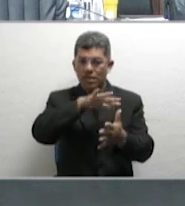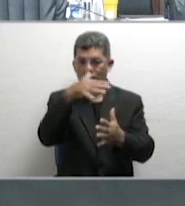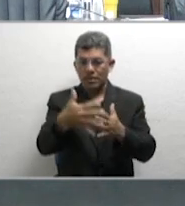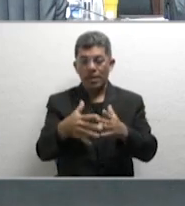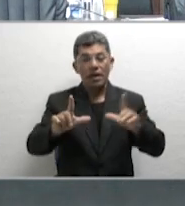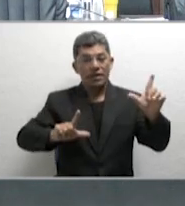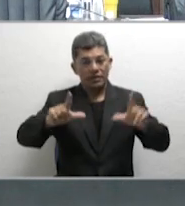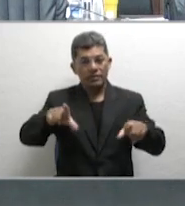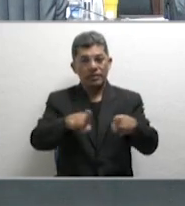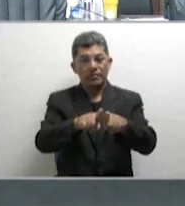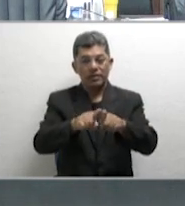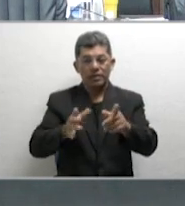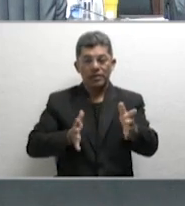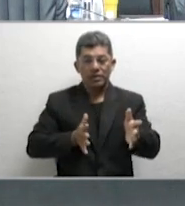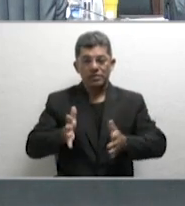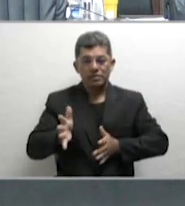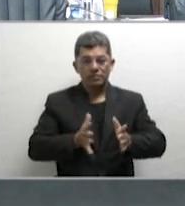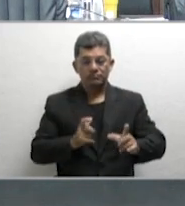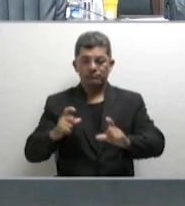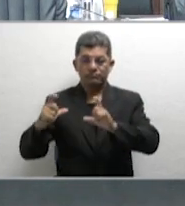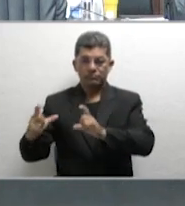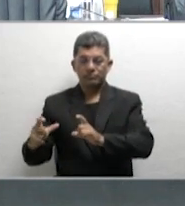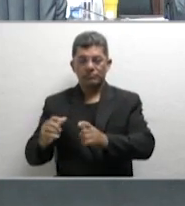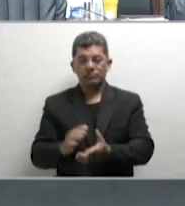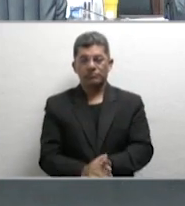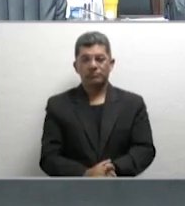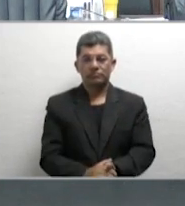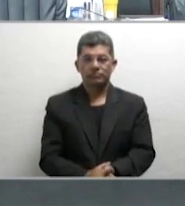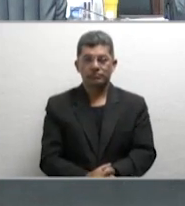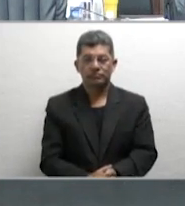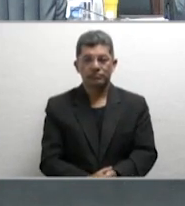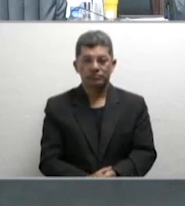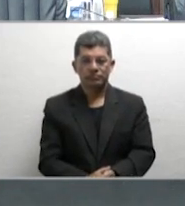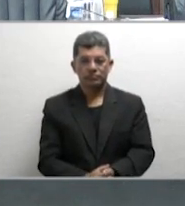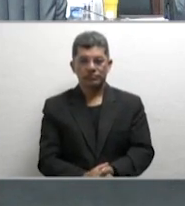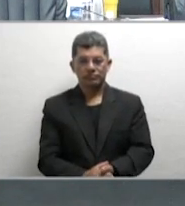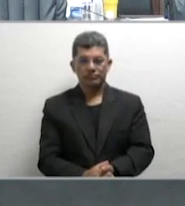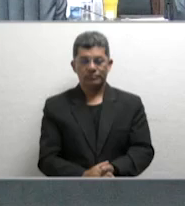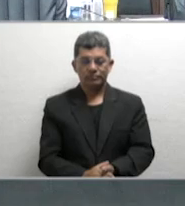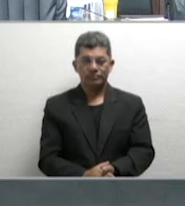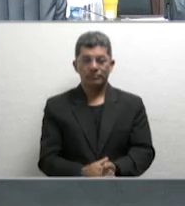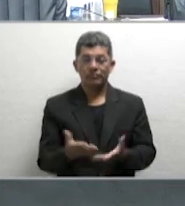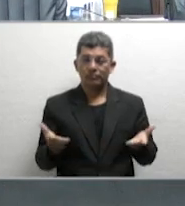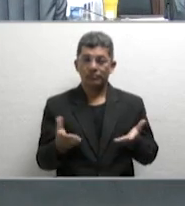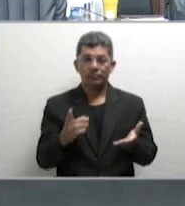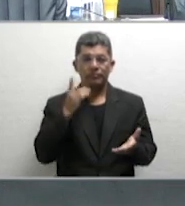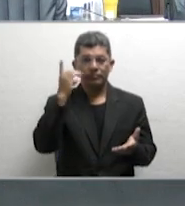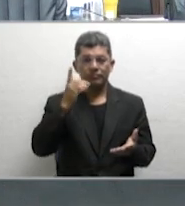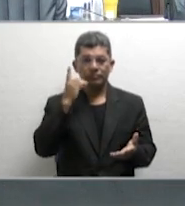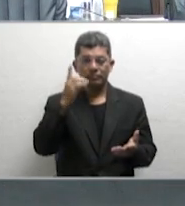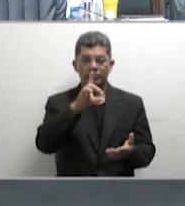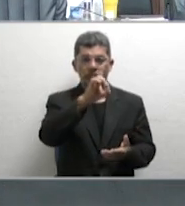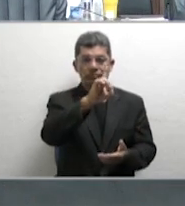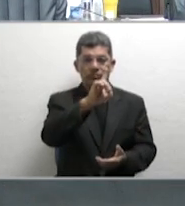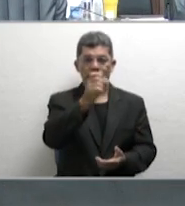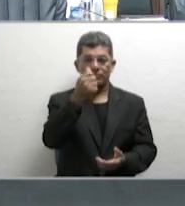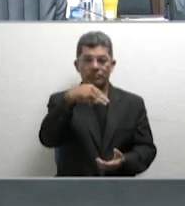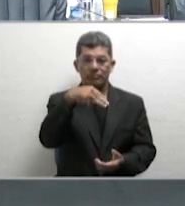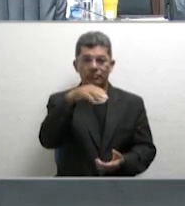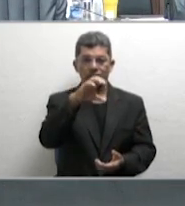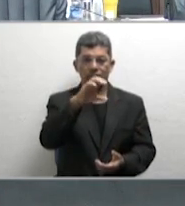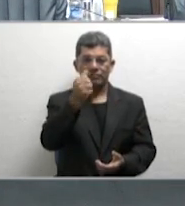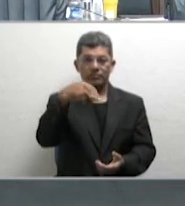TV Assembleia também é inclusão social. Ocupa a tribuna, eminente deputado Dan Câmara.